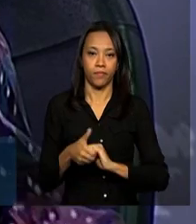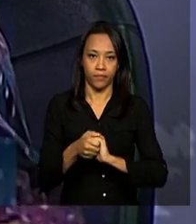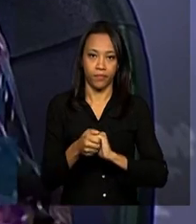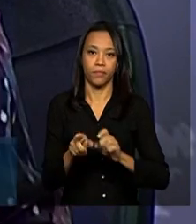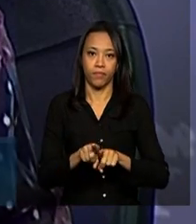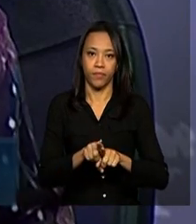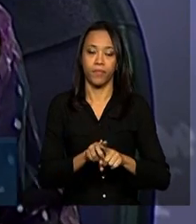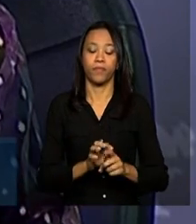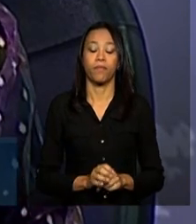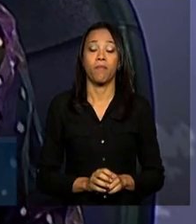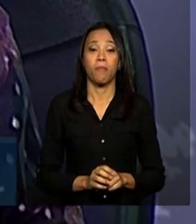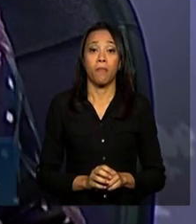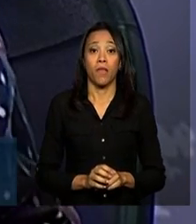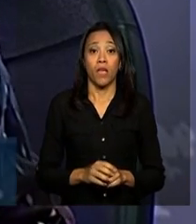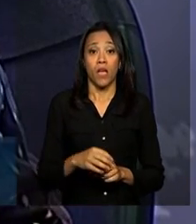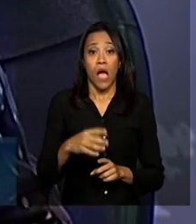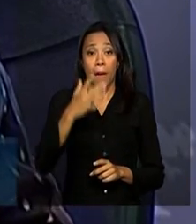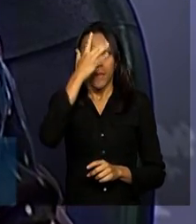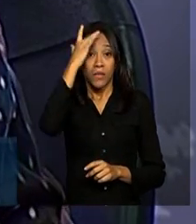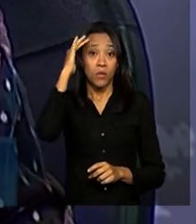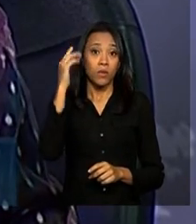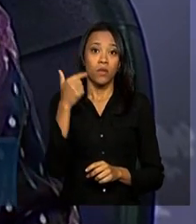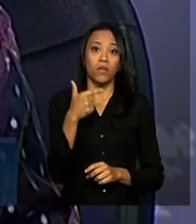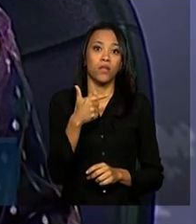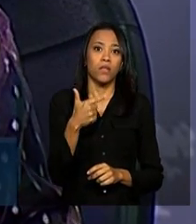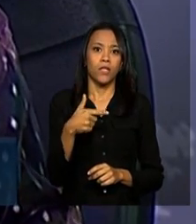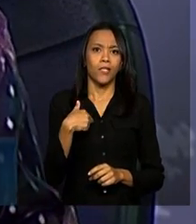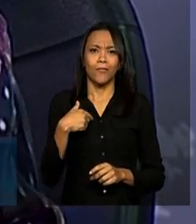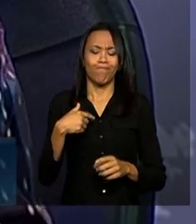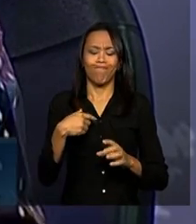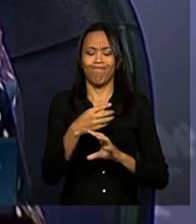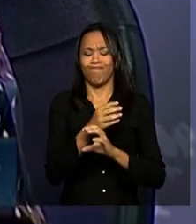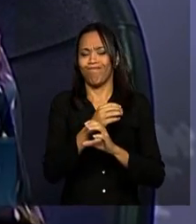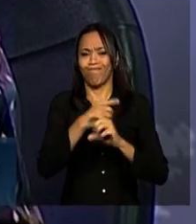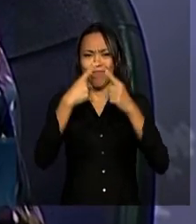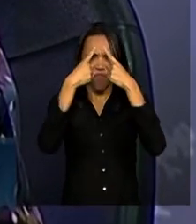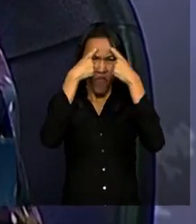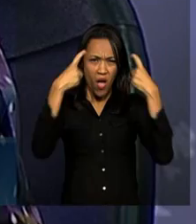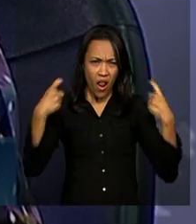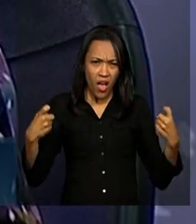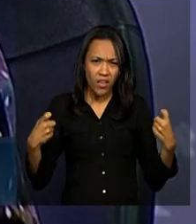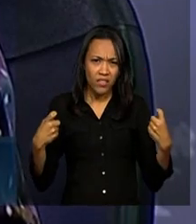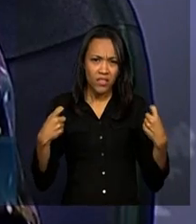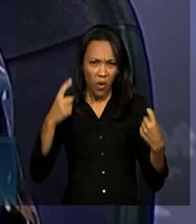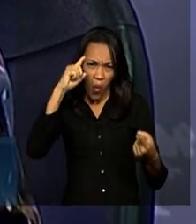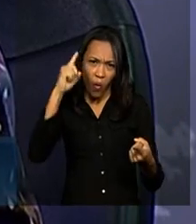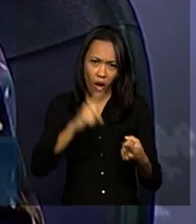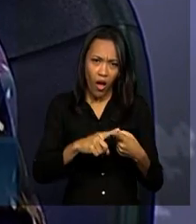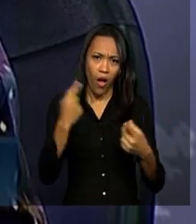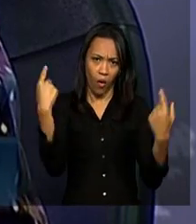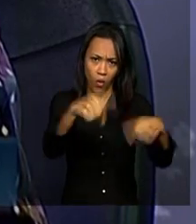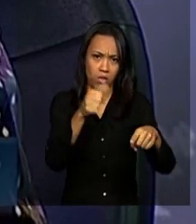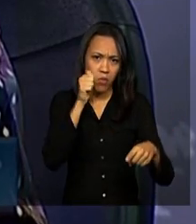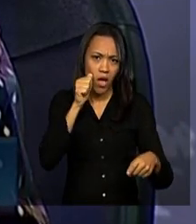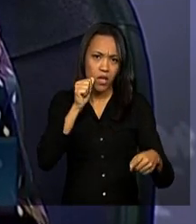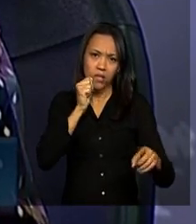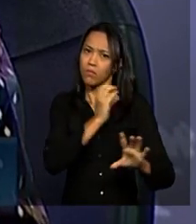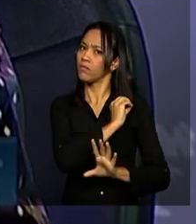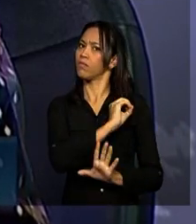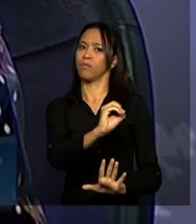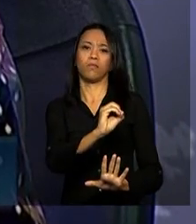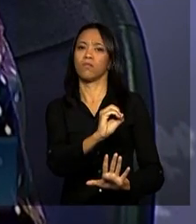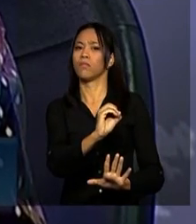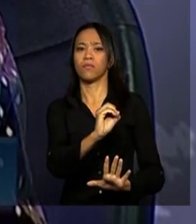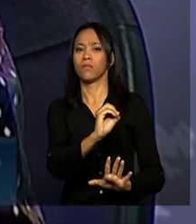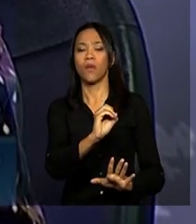A tolerância zero à violência que se abate contra as mulheres é